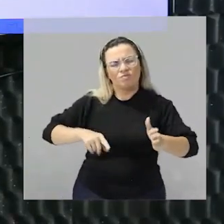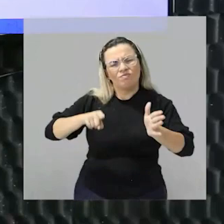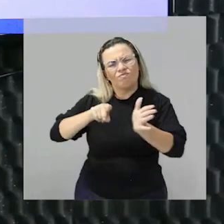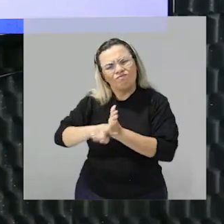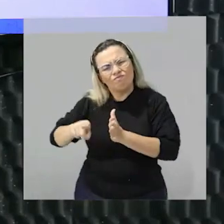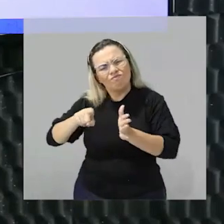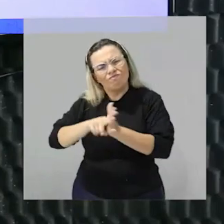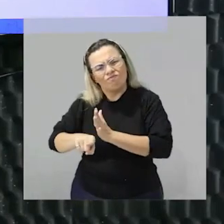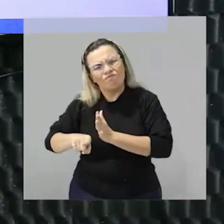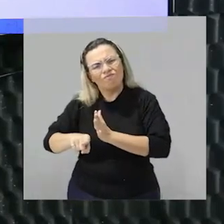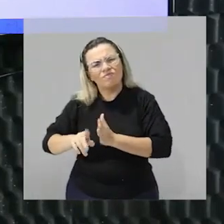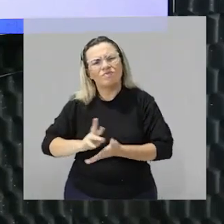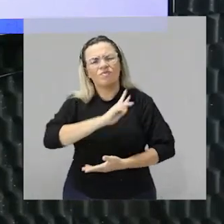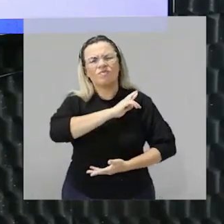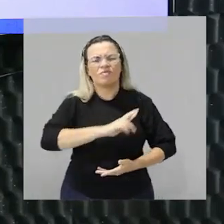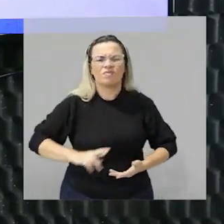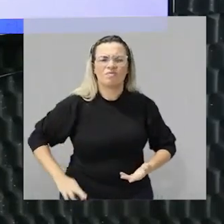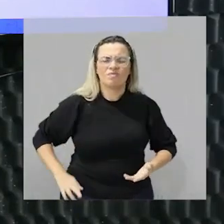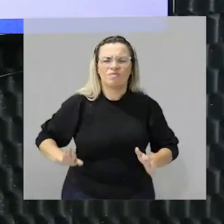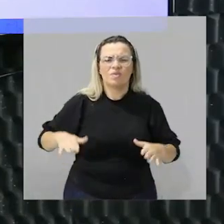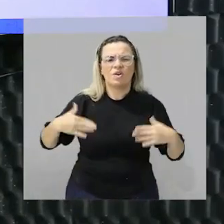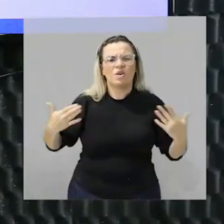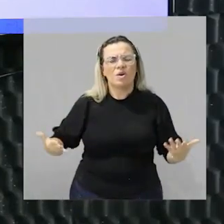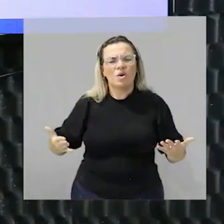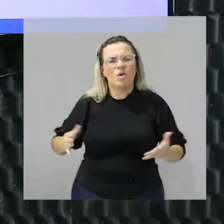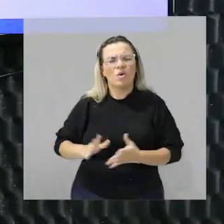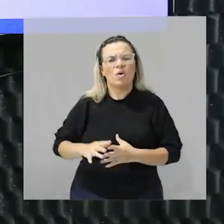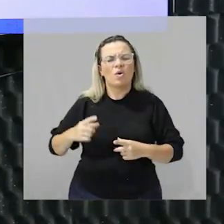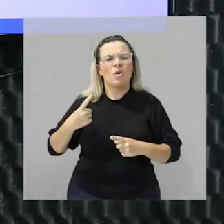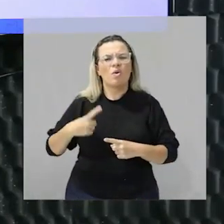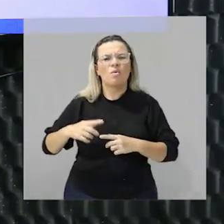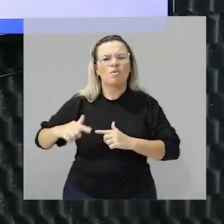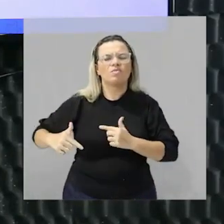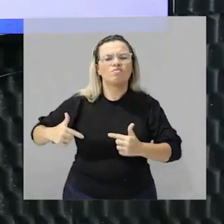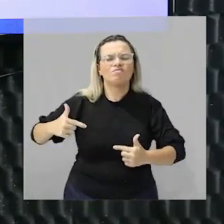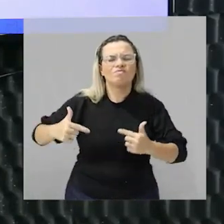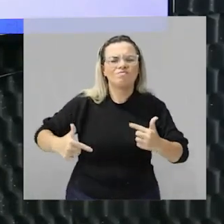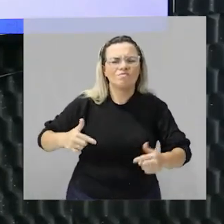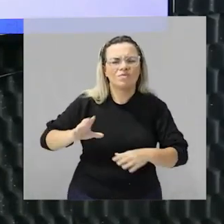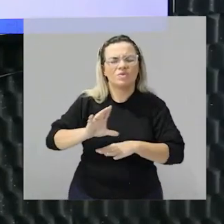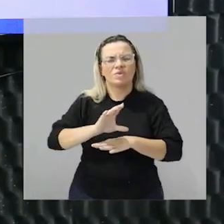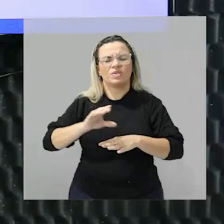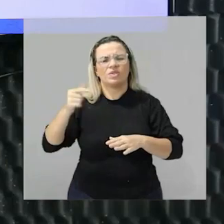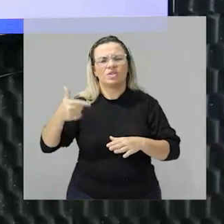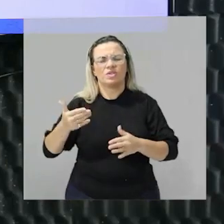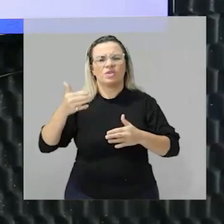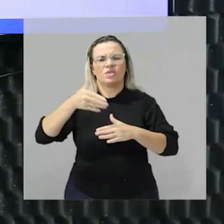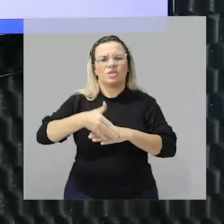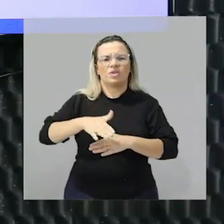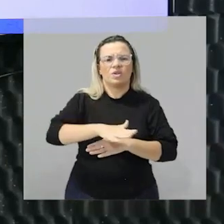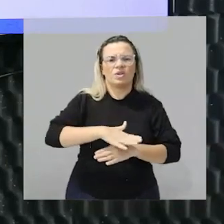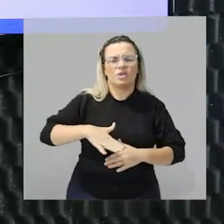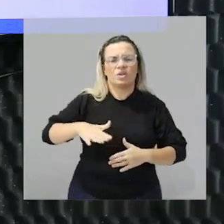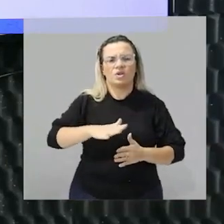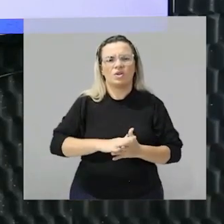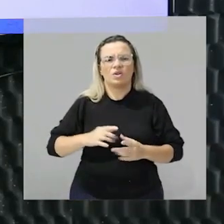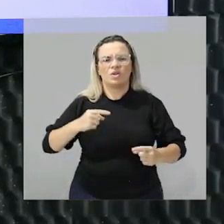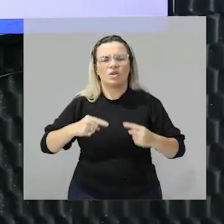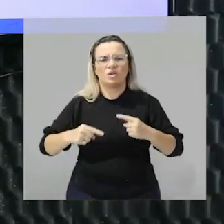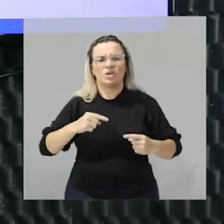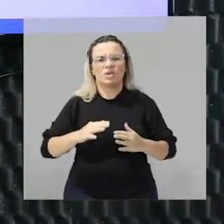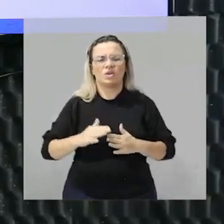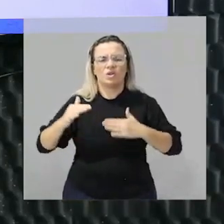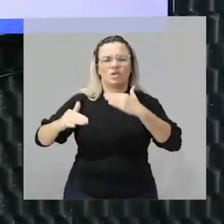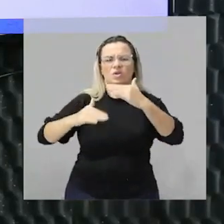essa República, questionando essa República que se foi implantada dentro de discurso de